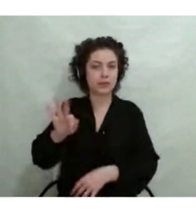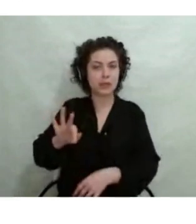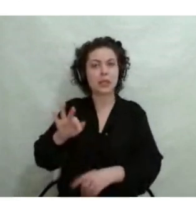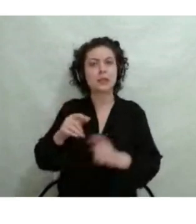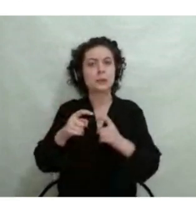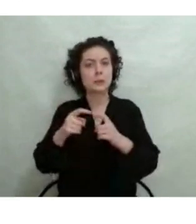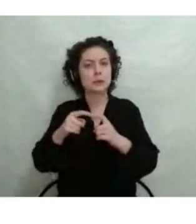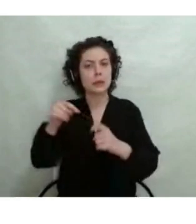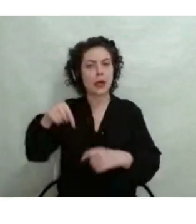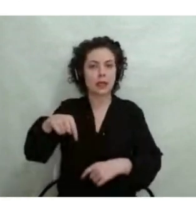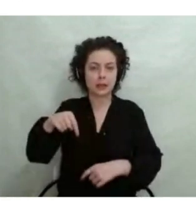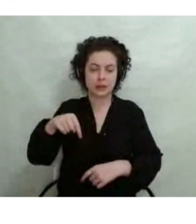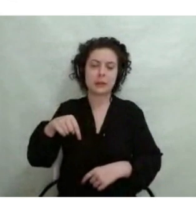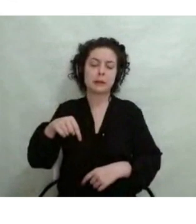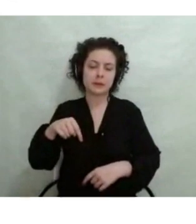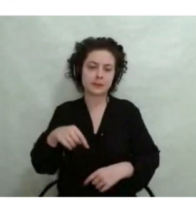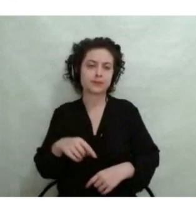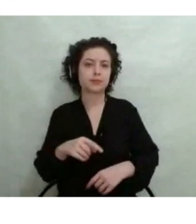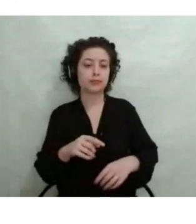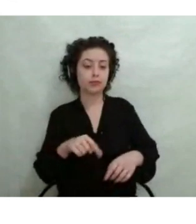Também criamos, quase que